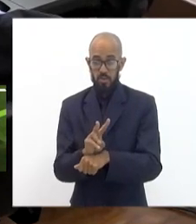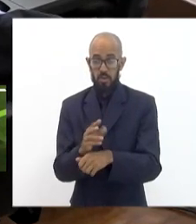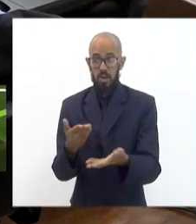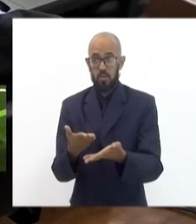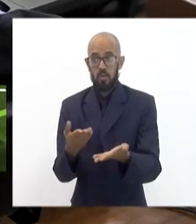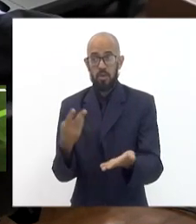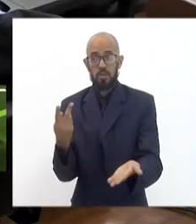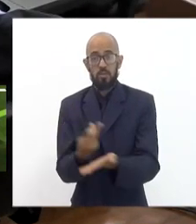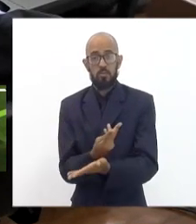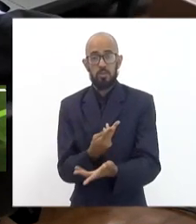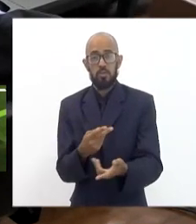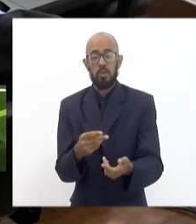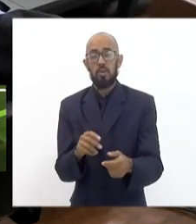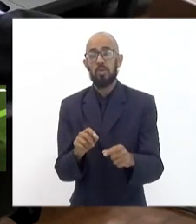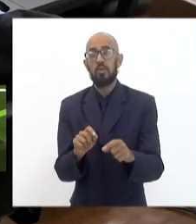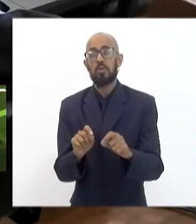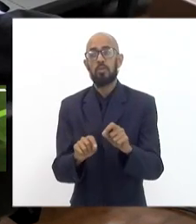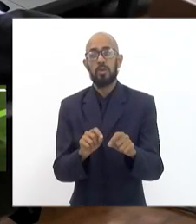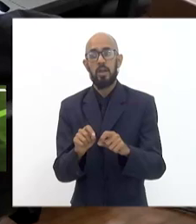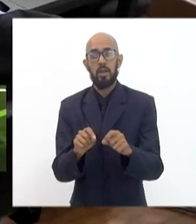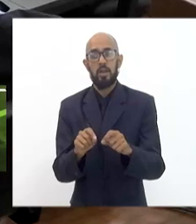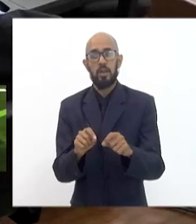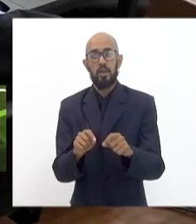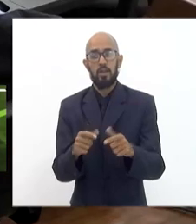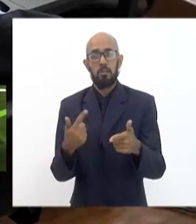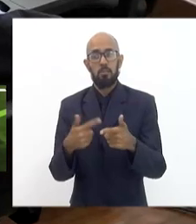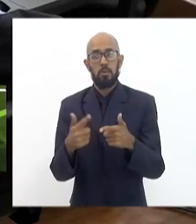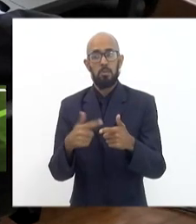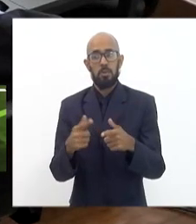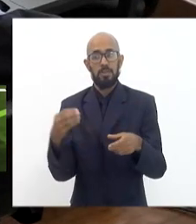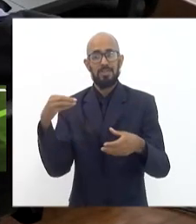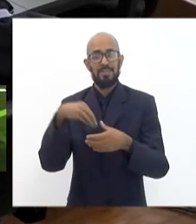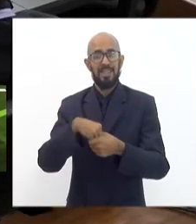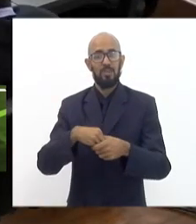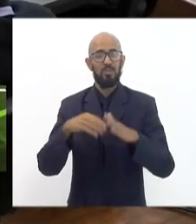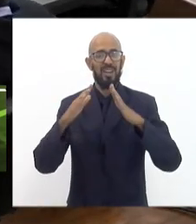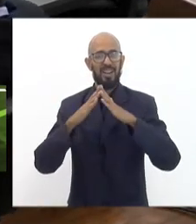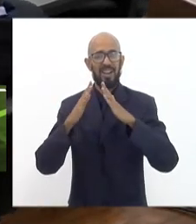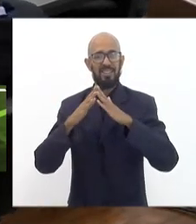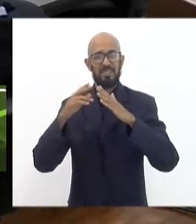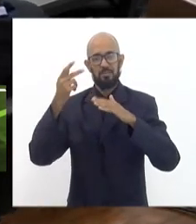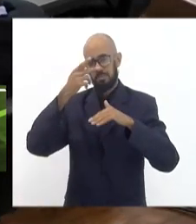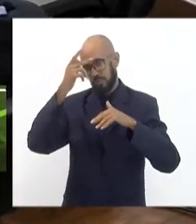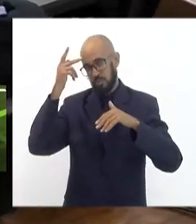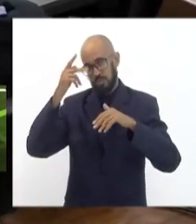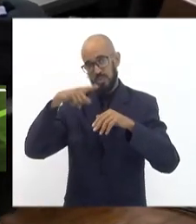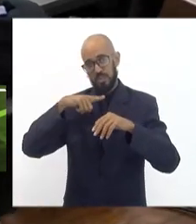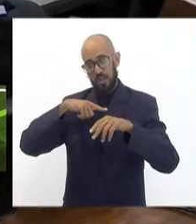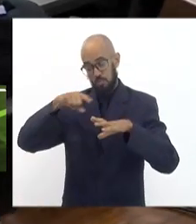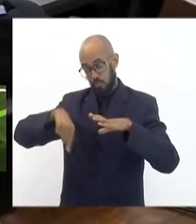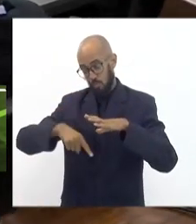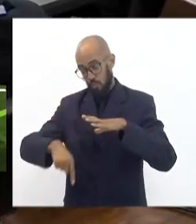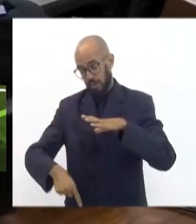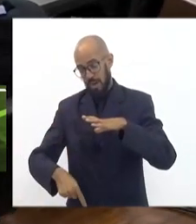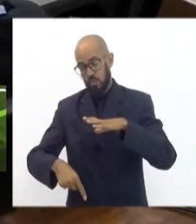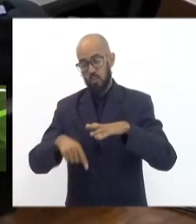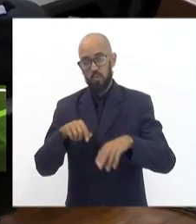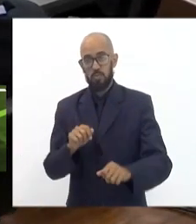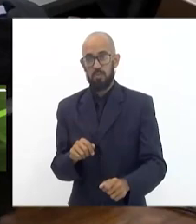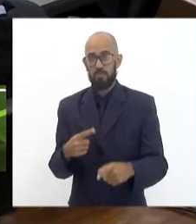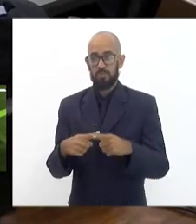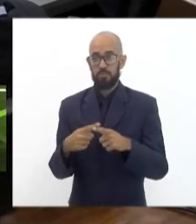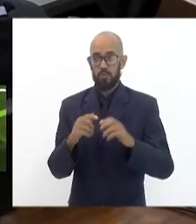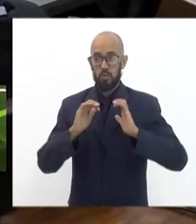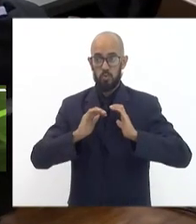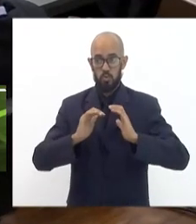aparecer várias cartelas ao lado do túnel arriando dentro da casa tem cozinha que tem um buraco o seu